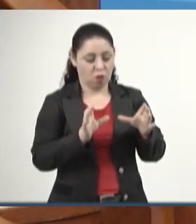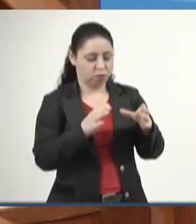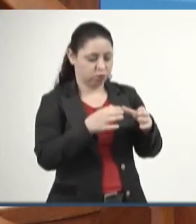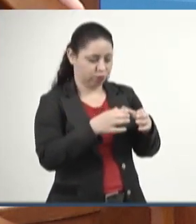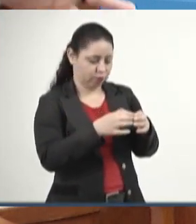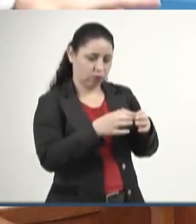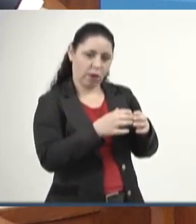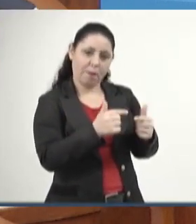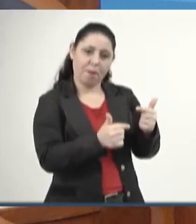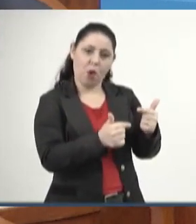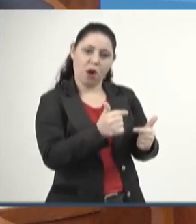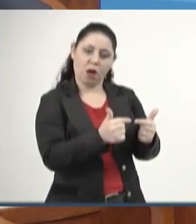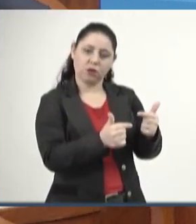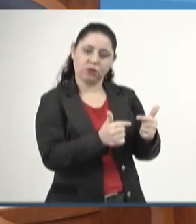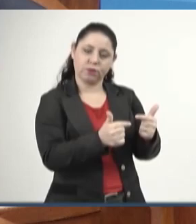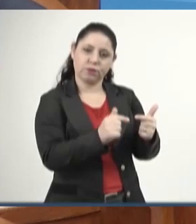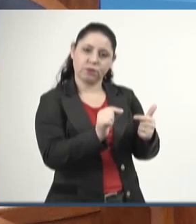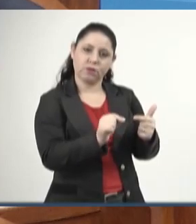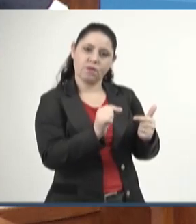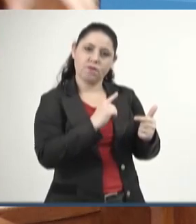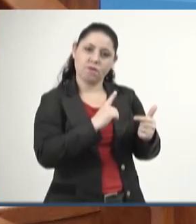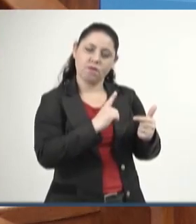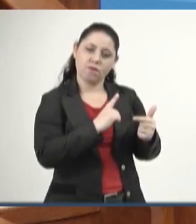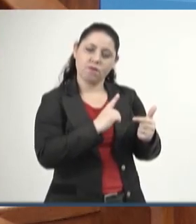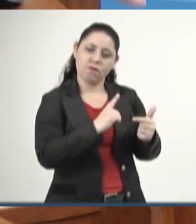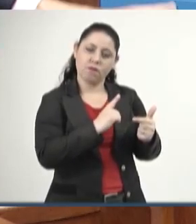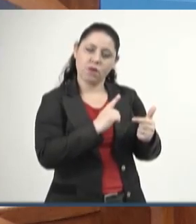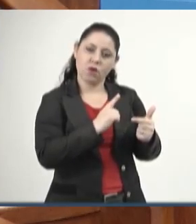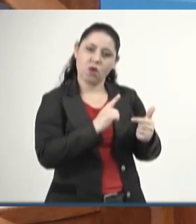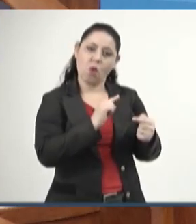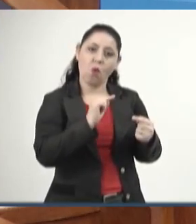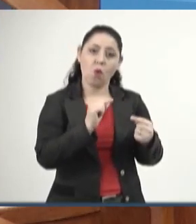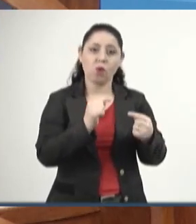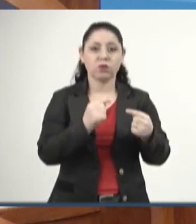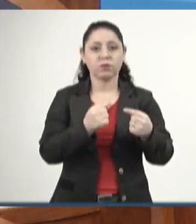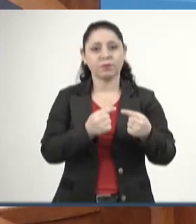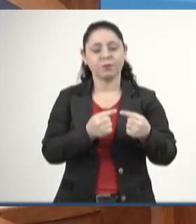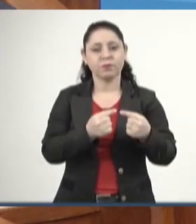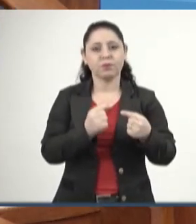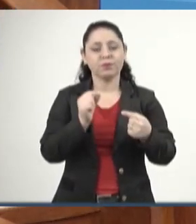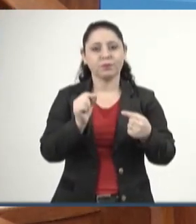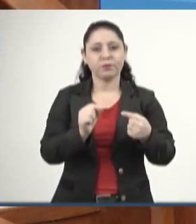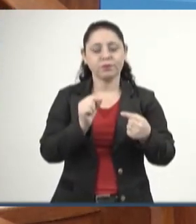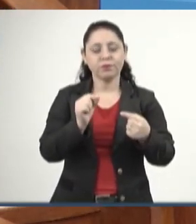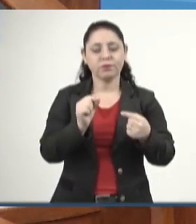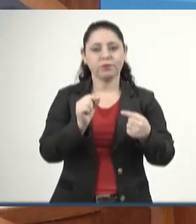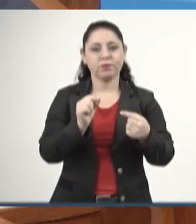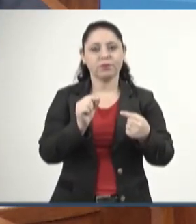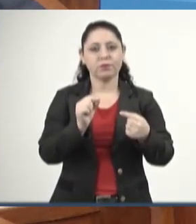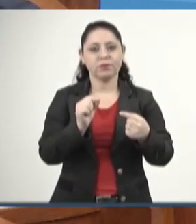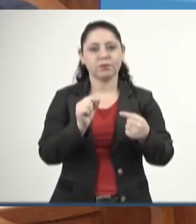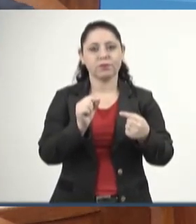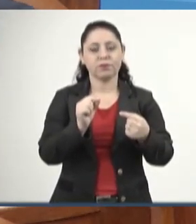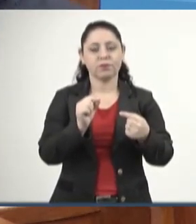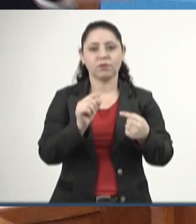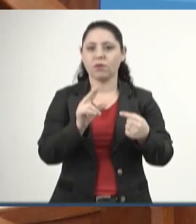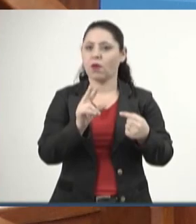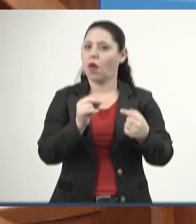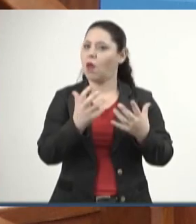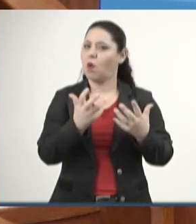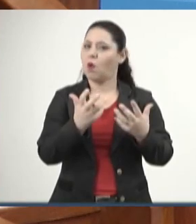grupo político que tinha claramente o objetivo de